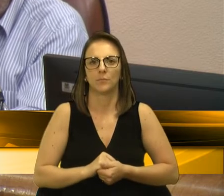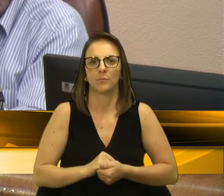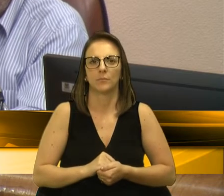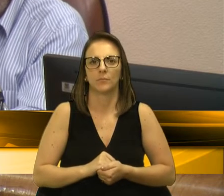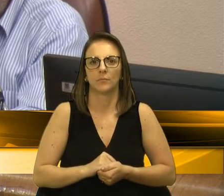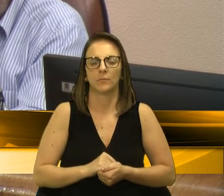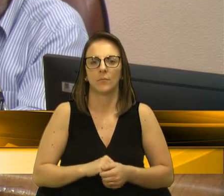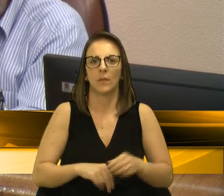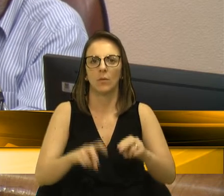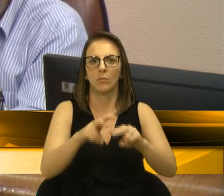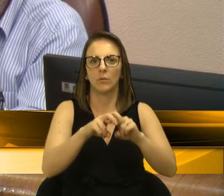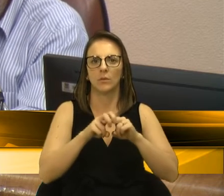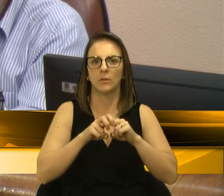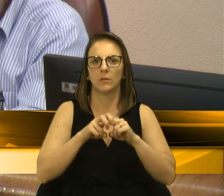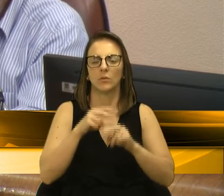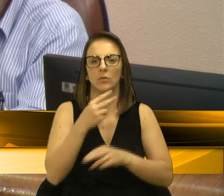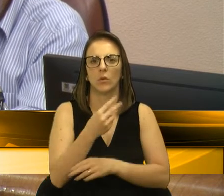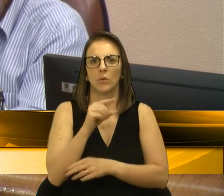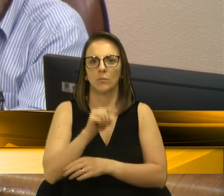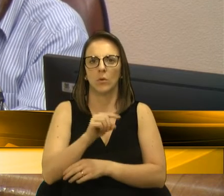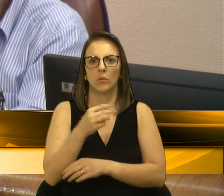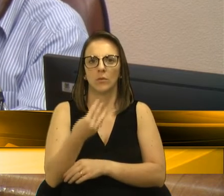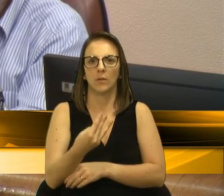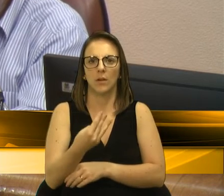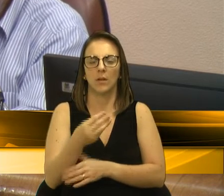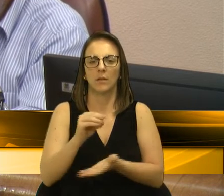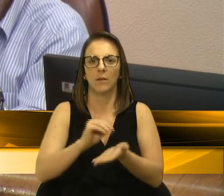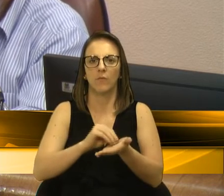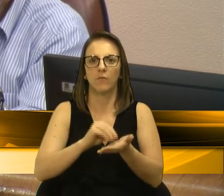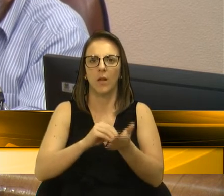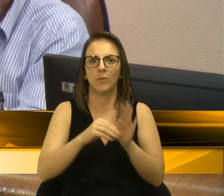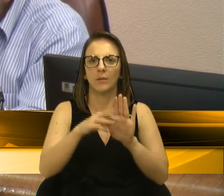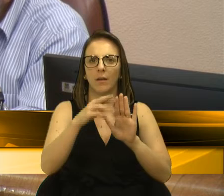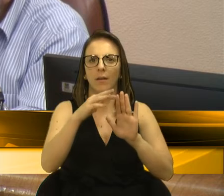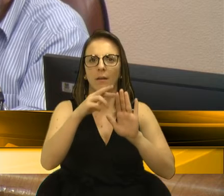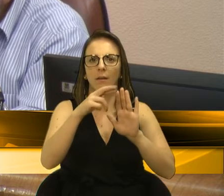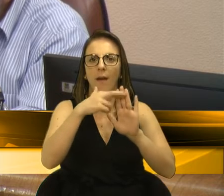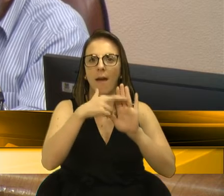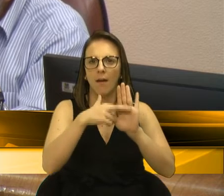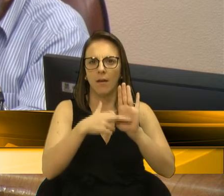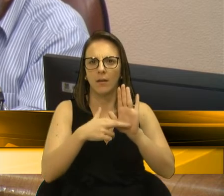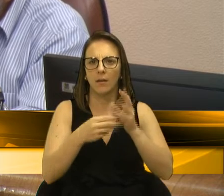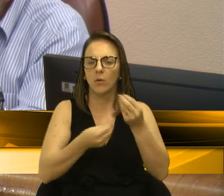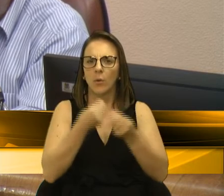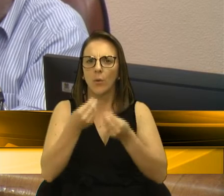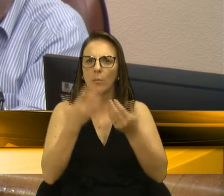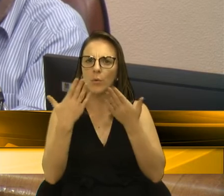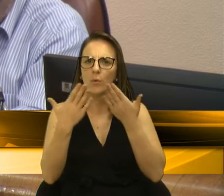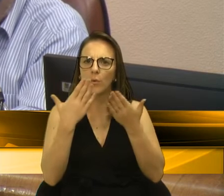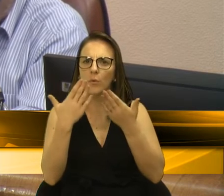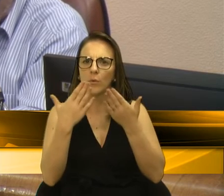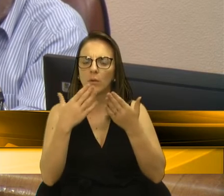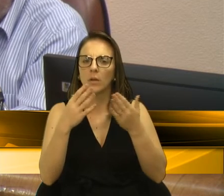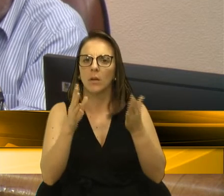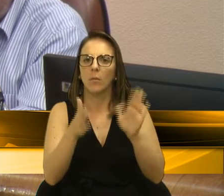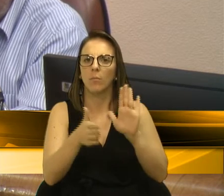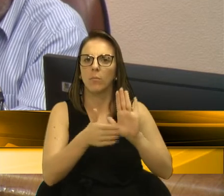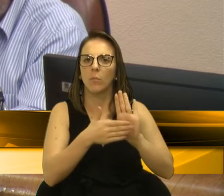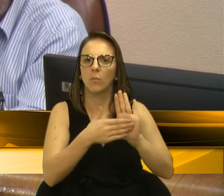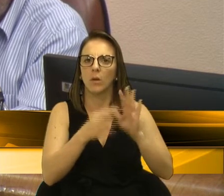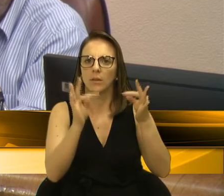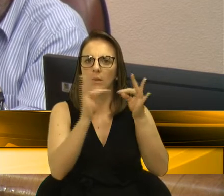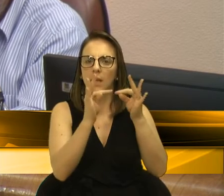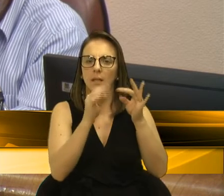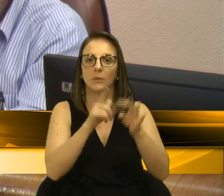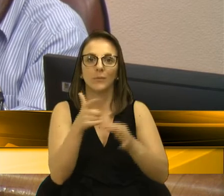2.3. Ausência de critérios objetivos na análise da proposta técnica. Não houve fixação clara e objetiva